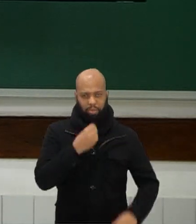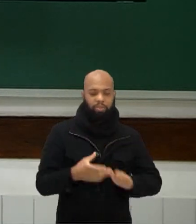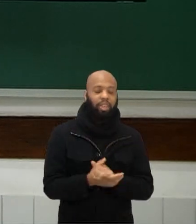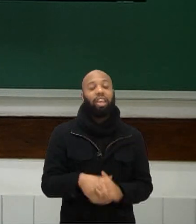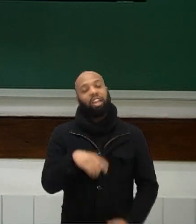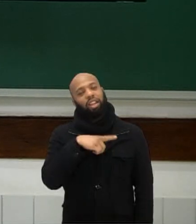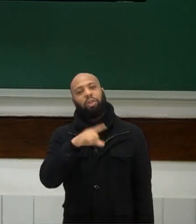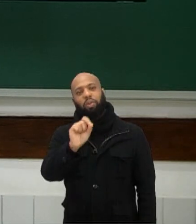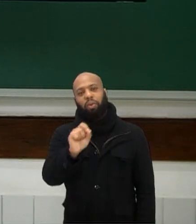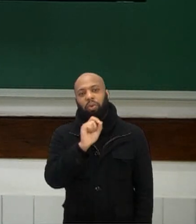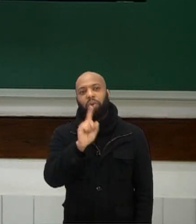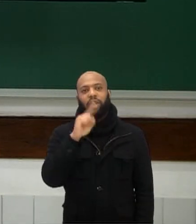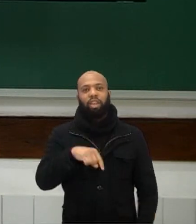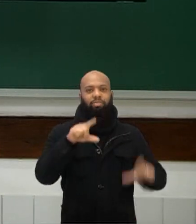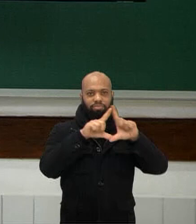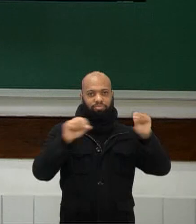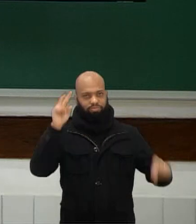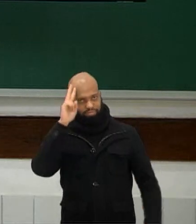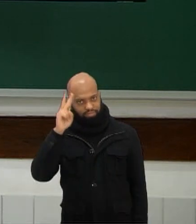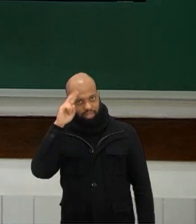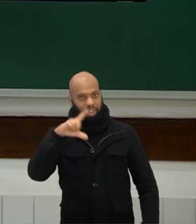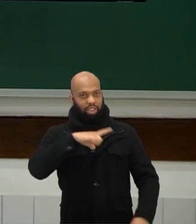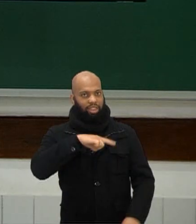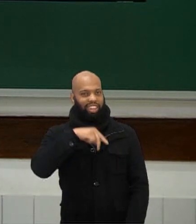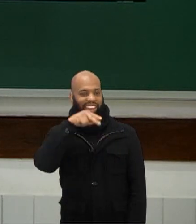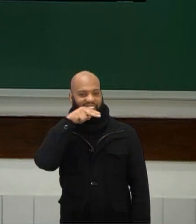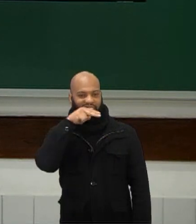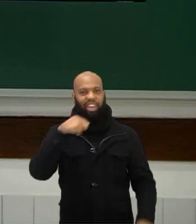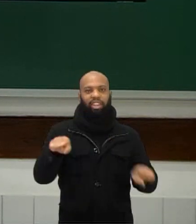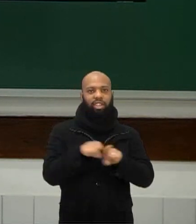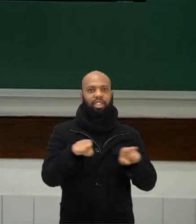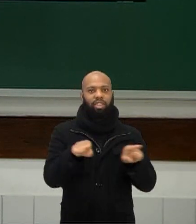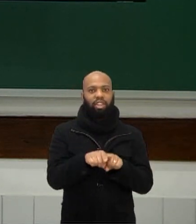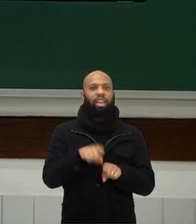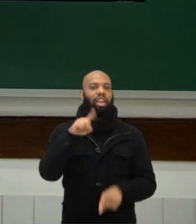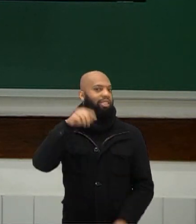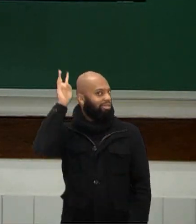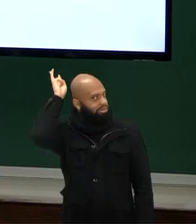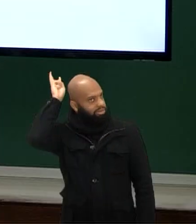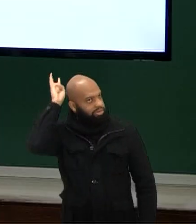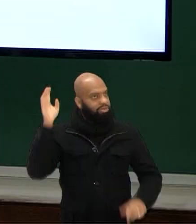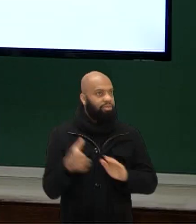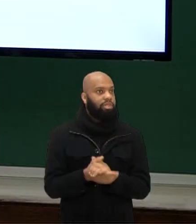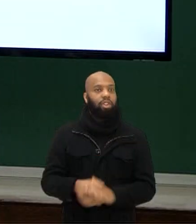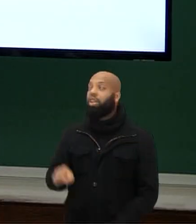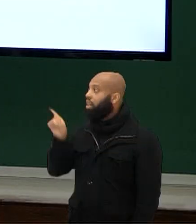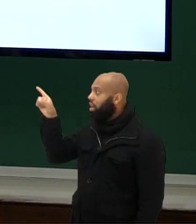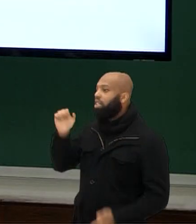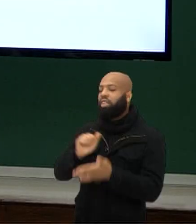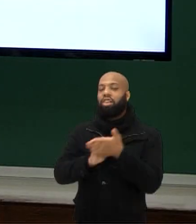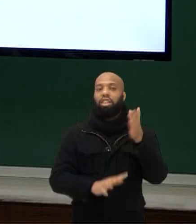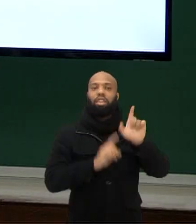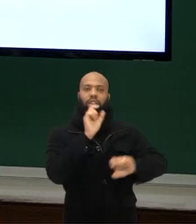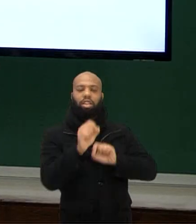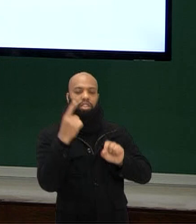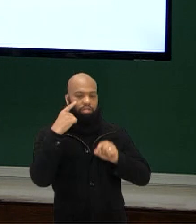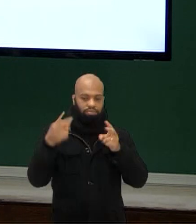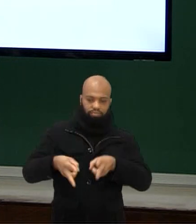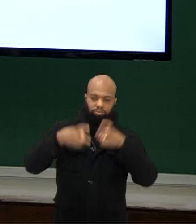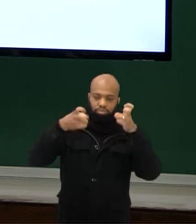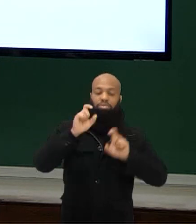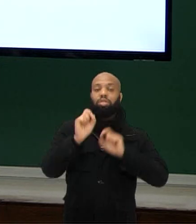nós temos ali essa tirinha da Mônica e do Cebolinha. Nessa atividade, nós vamos prestar